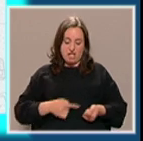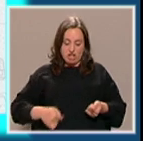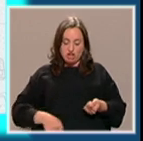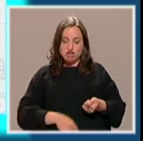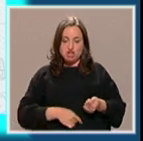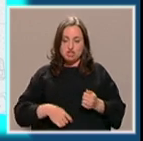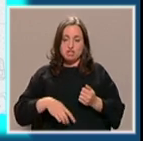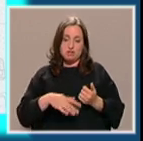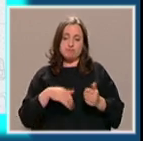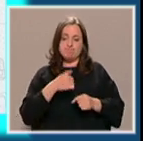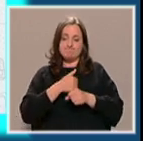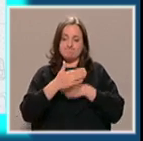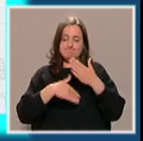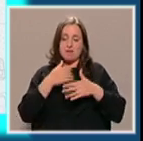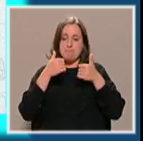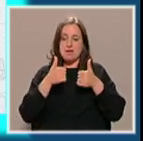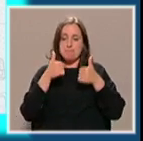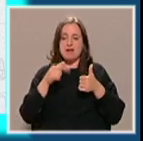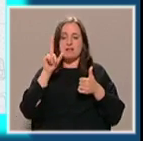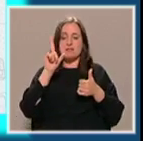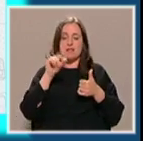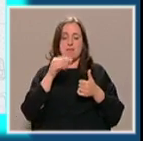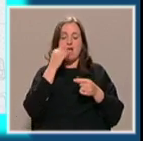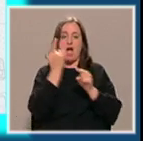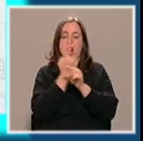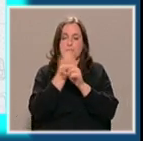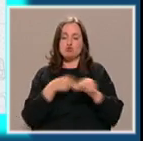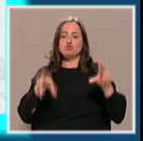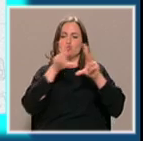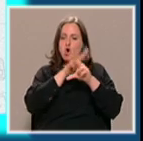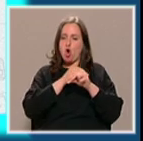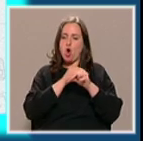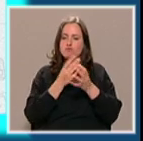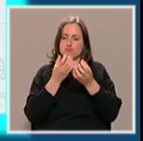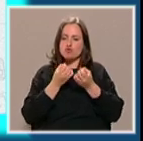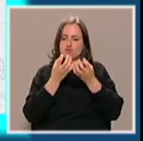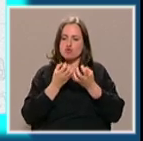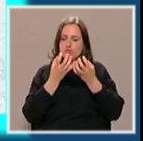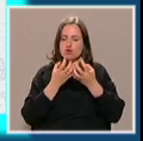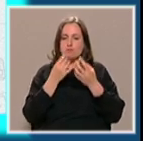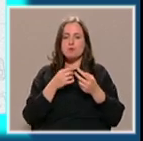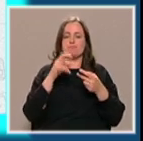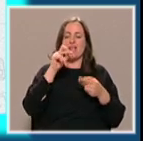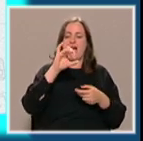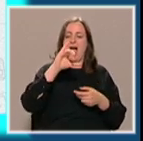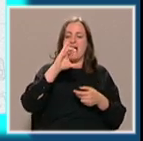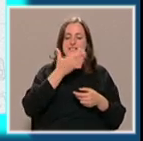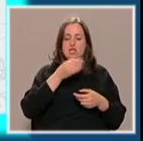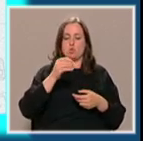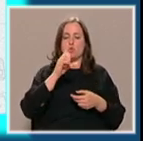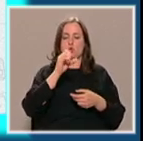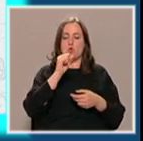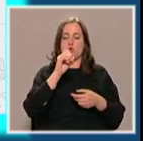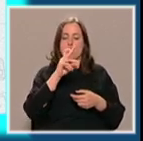e que depois permite a assimilação de novos alimentos. Tem uma quantidade de ácidos gordos